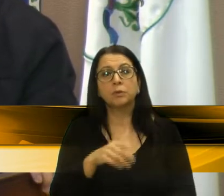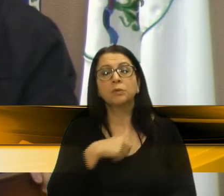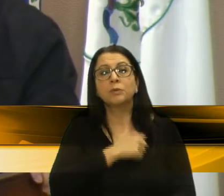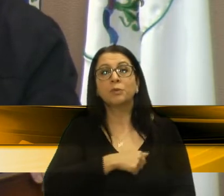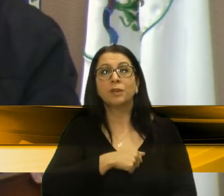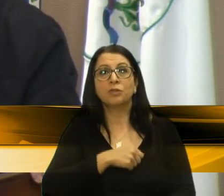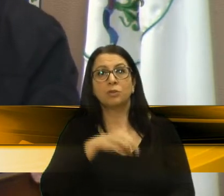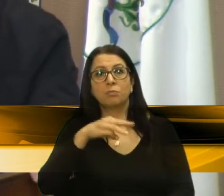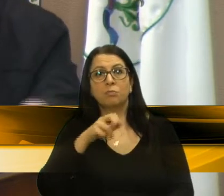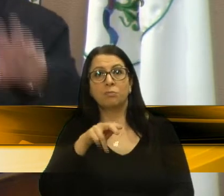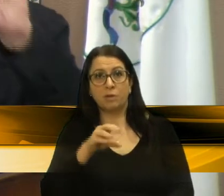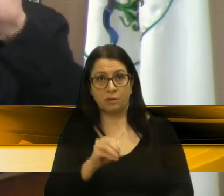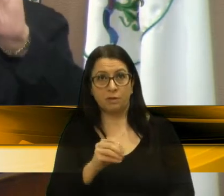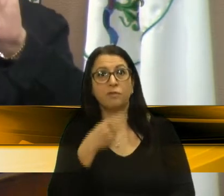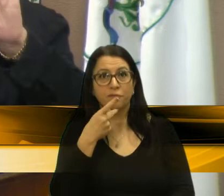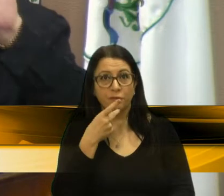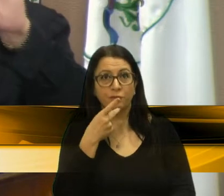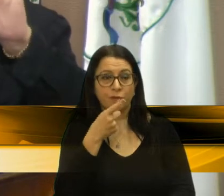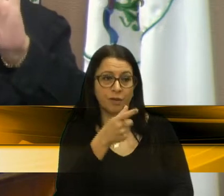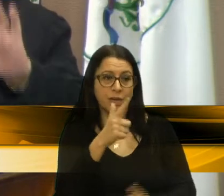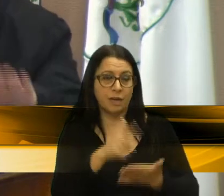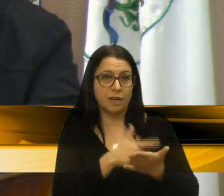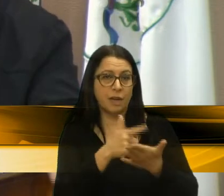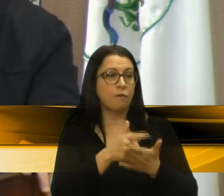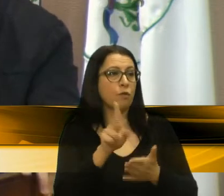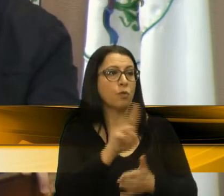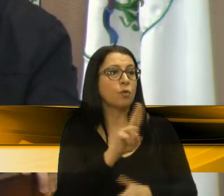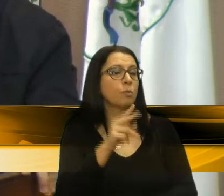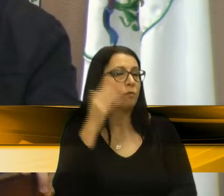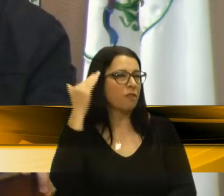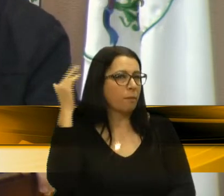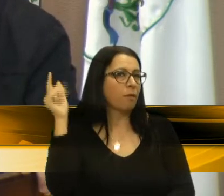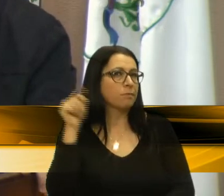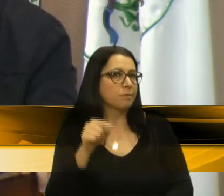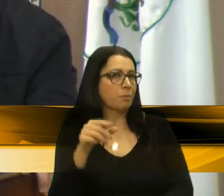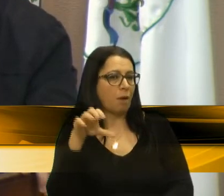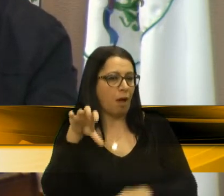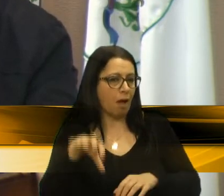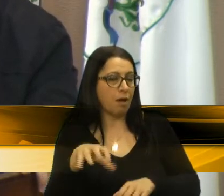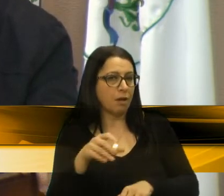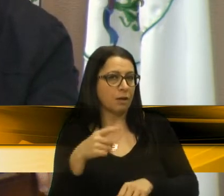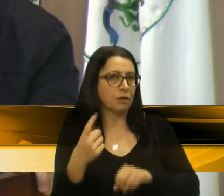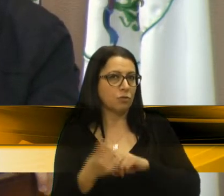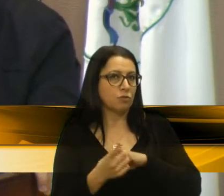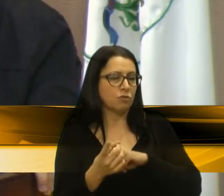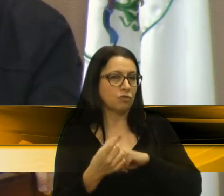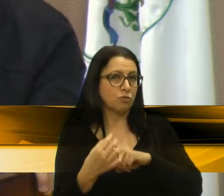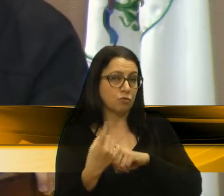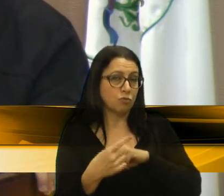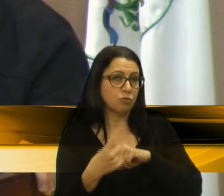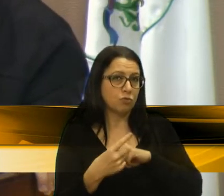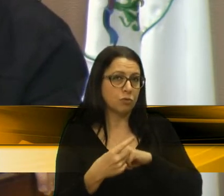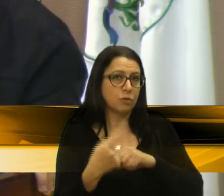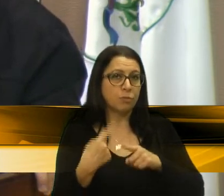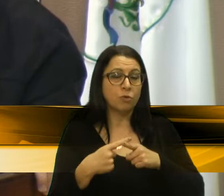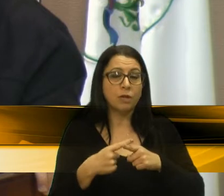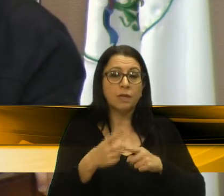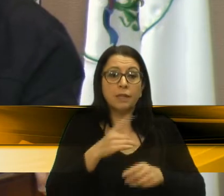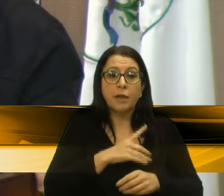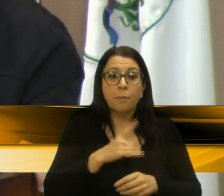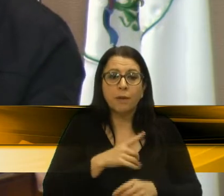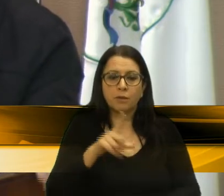favor, leiam um livro famoso para a área do direito penal. Por que tenho medo de lobisomem?